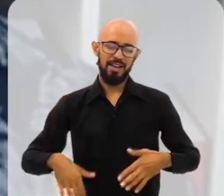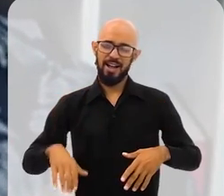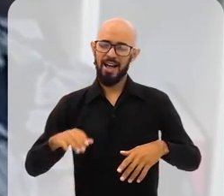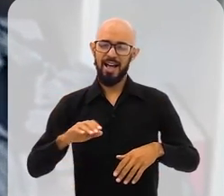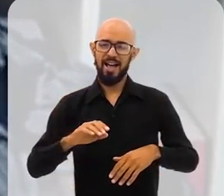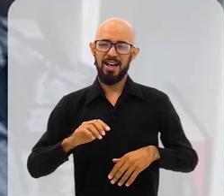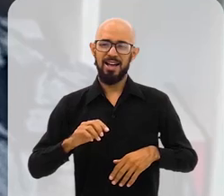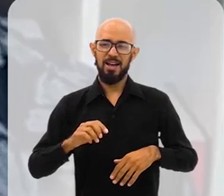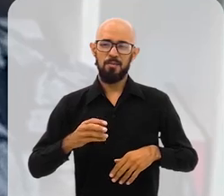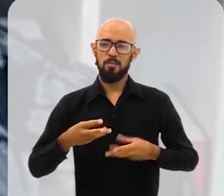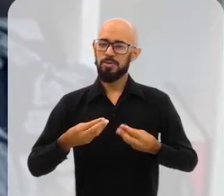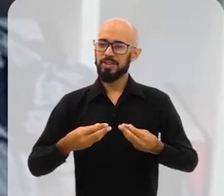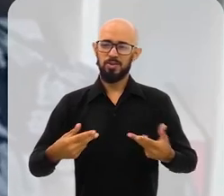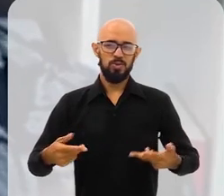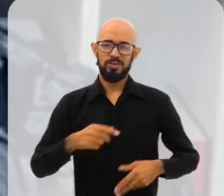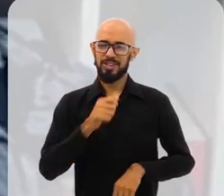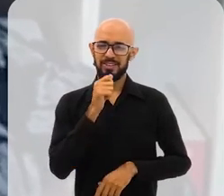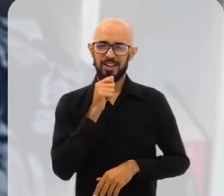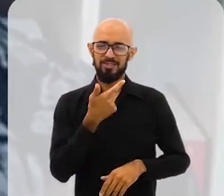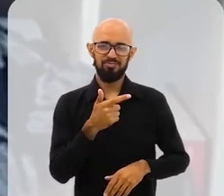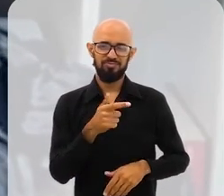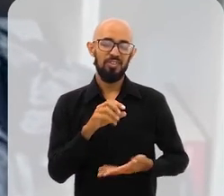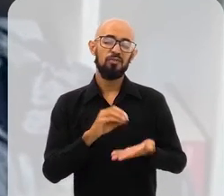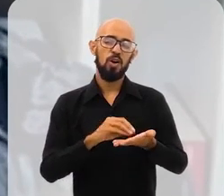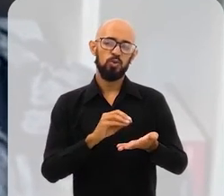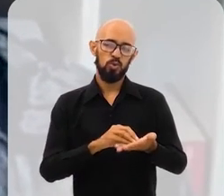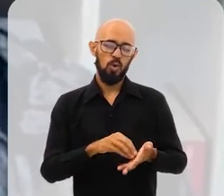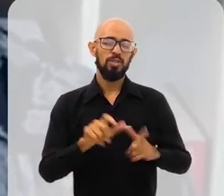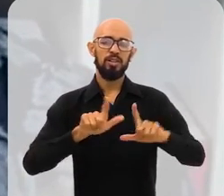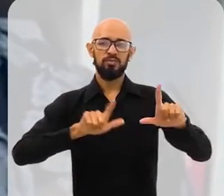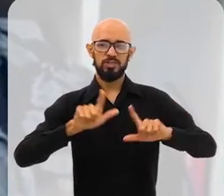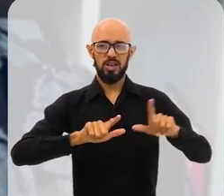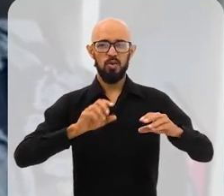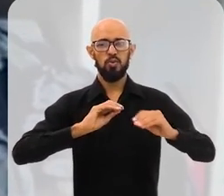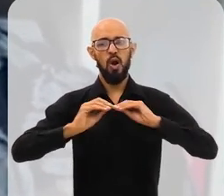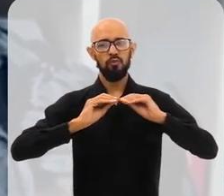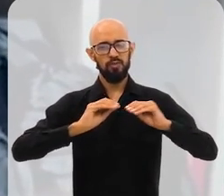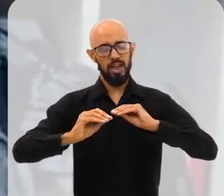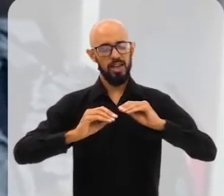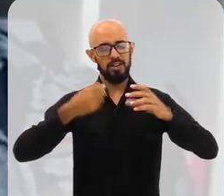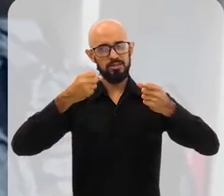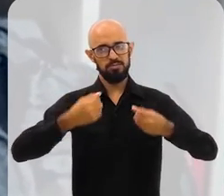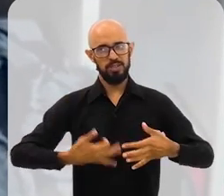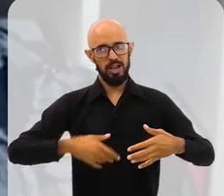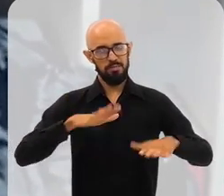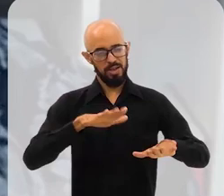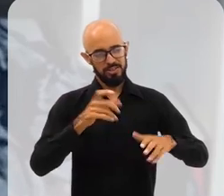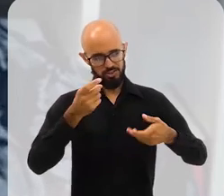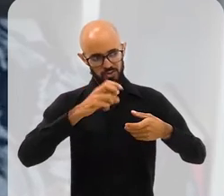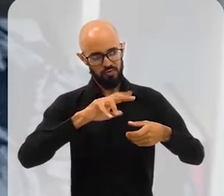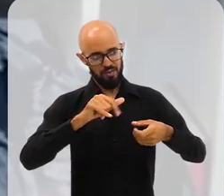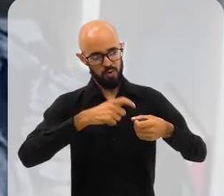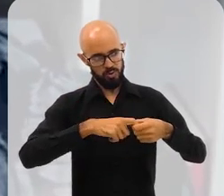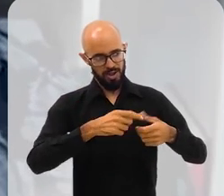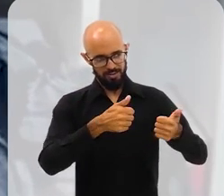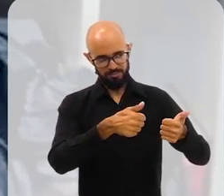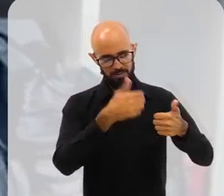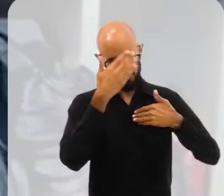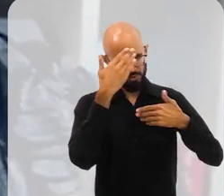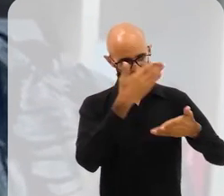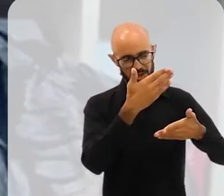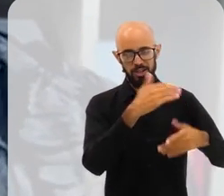metade Nem para falar da sua participação e televisão em algumas novelas importantes mas nós vamos voltar é uma ameaça